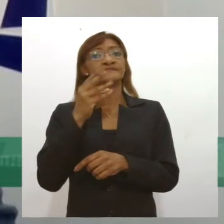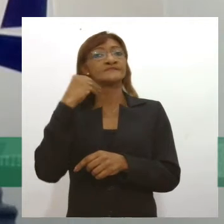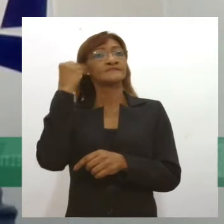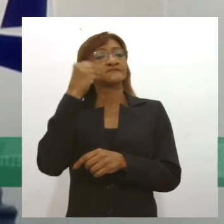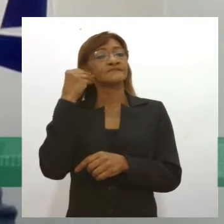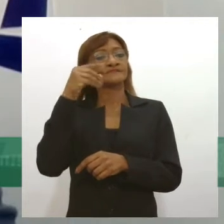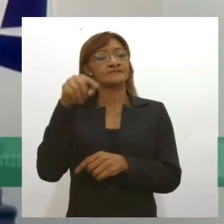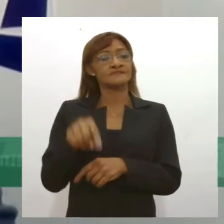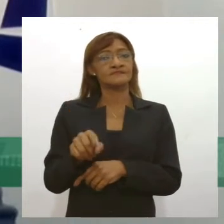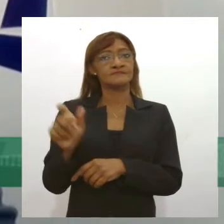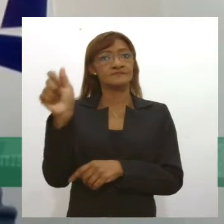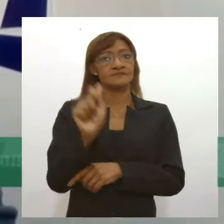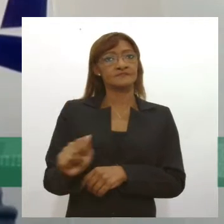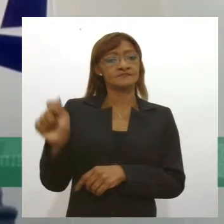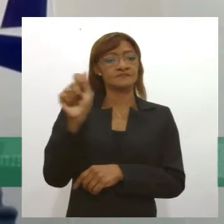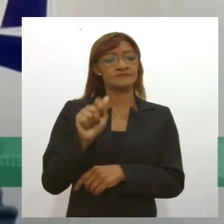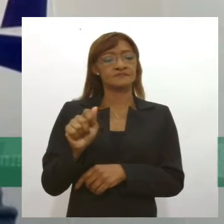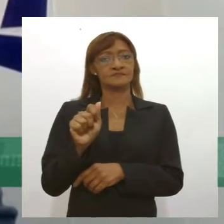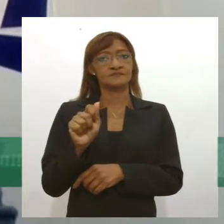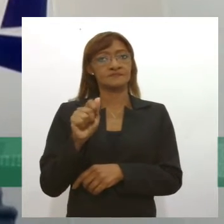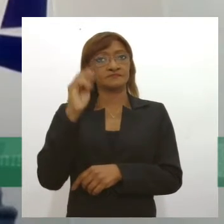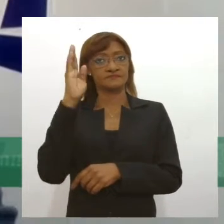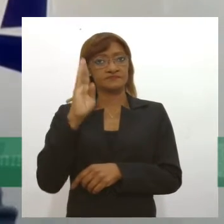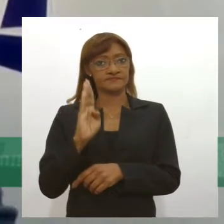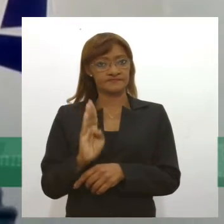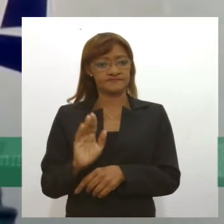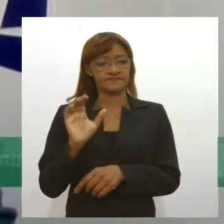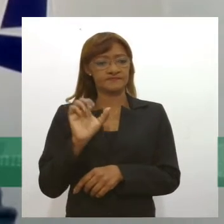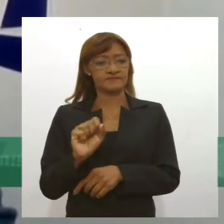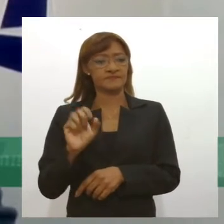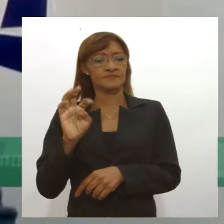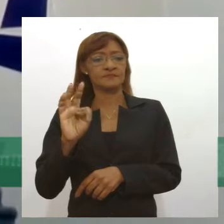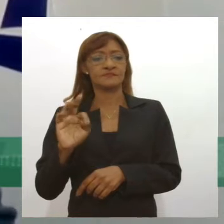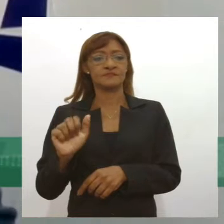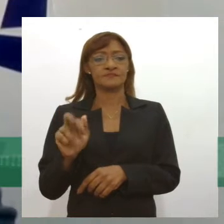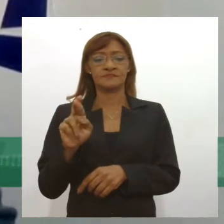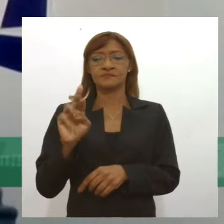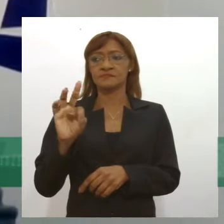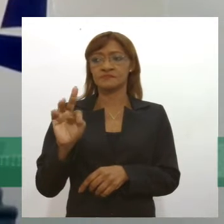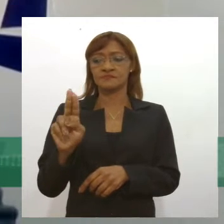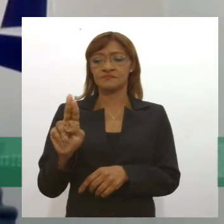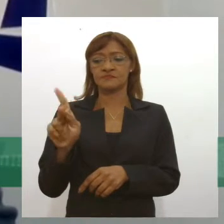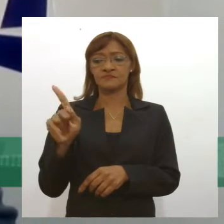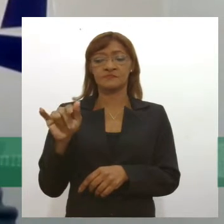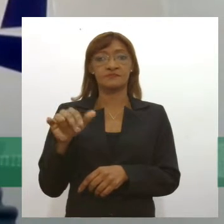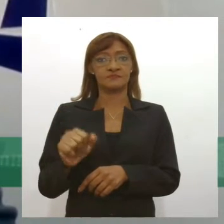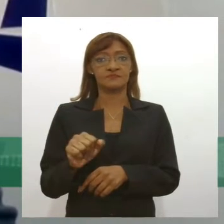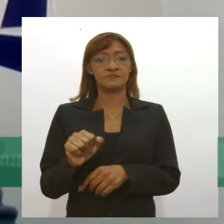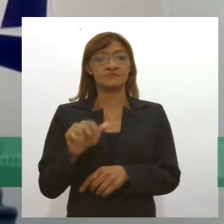associação, na Brasil Startups, a gente tem atuado direto na Câmara, né, no Senado,